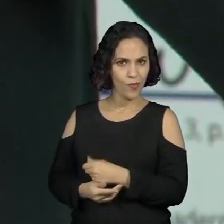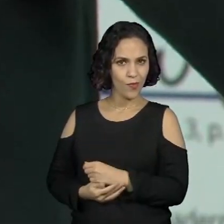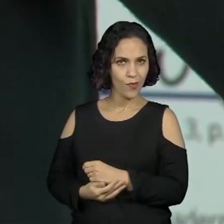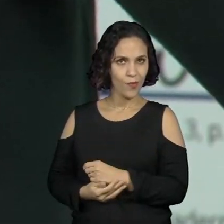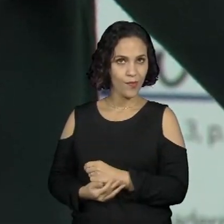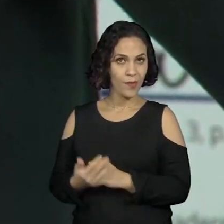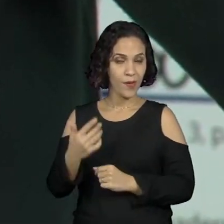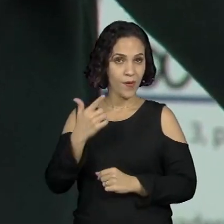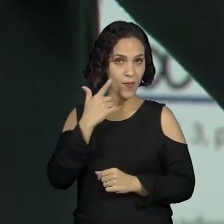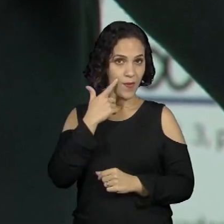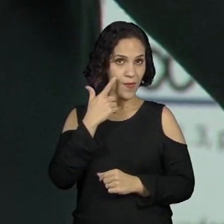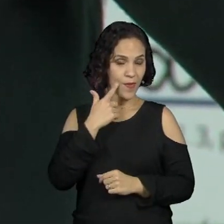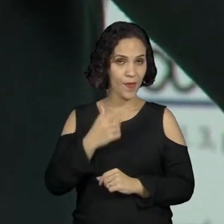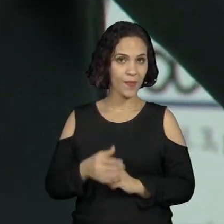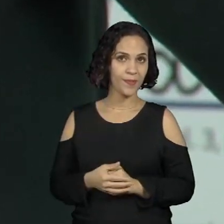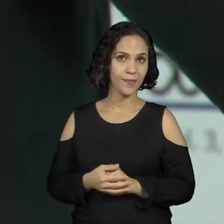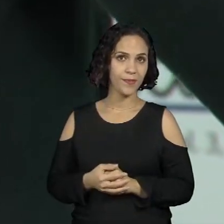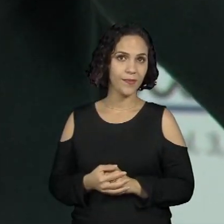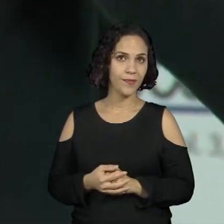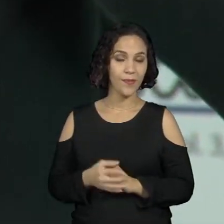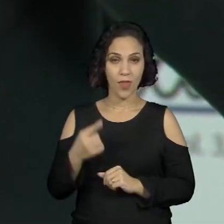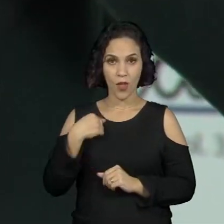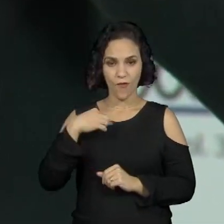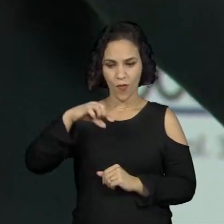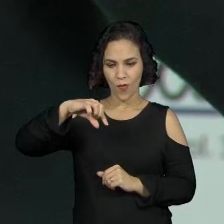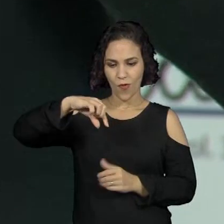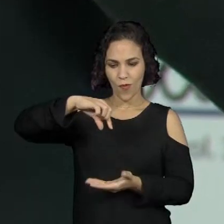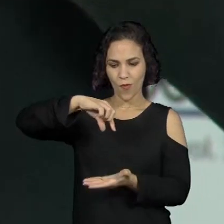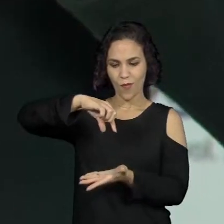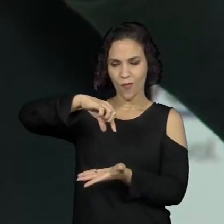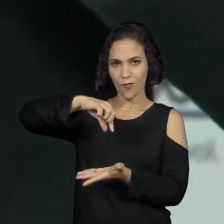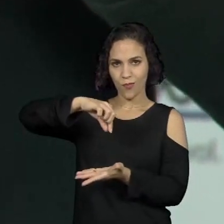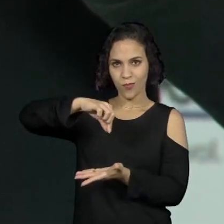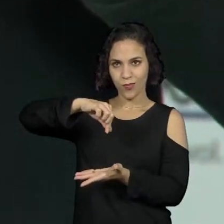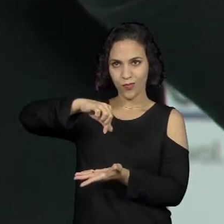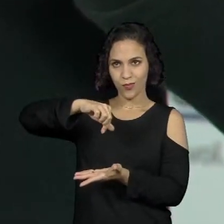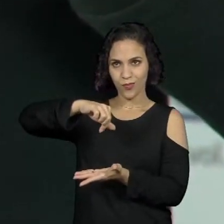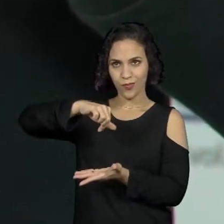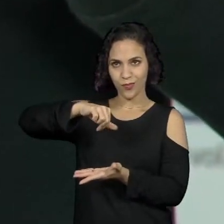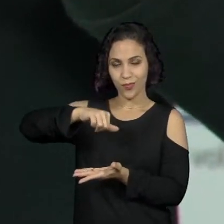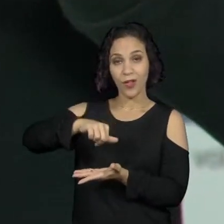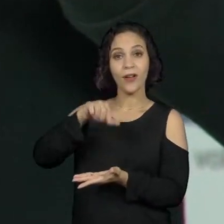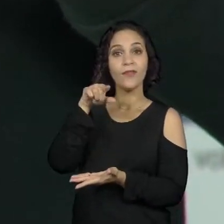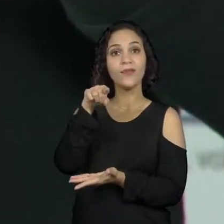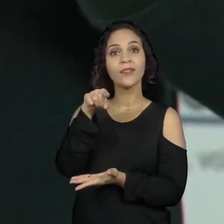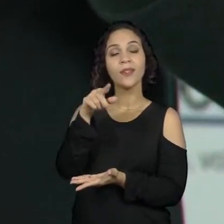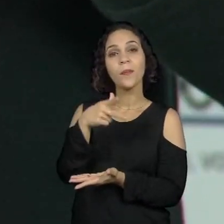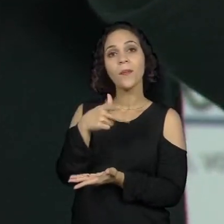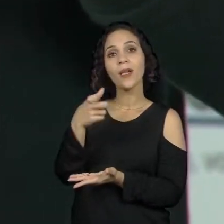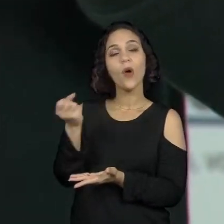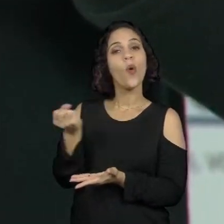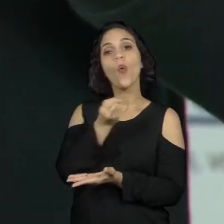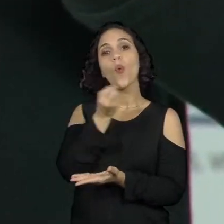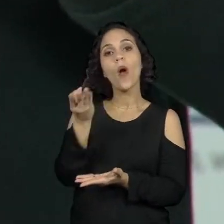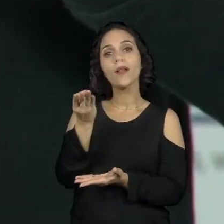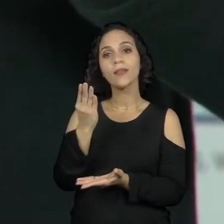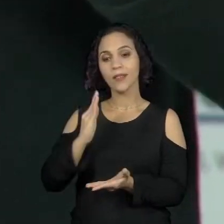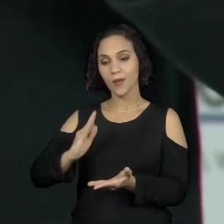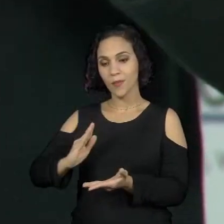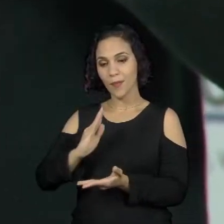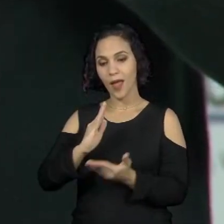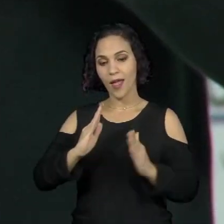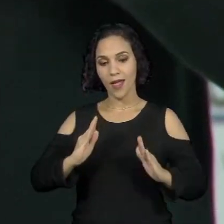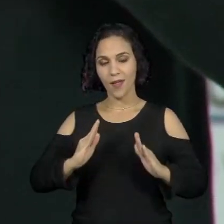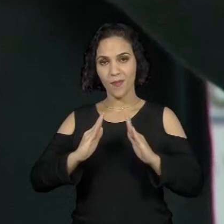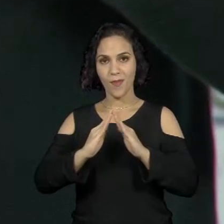Olha só. Eu vou girar. Já estamos conseguindo perceber se ela corresponde